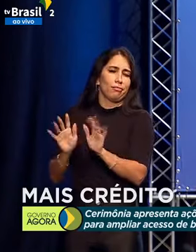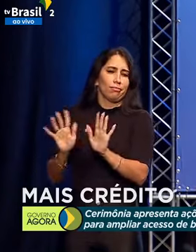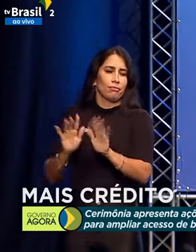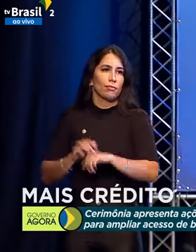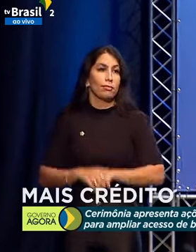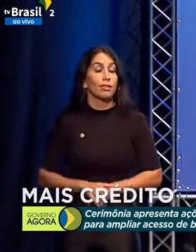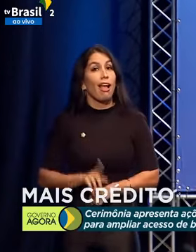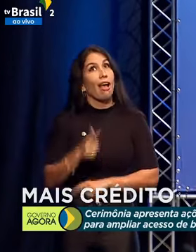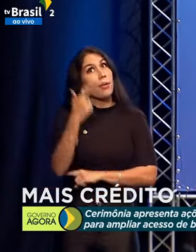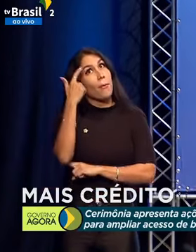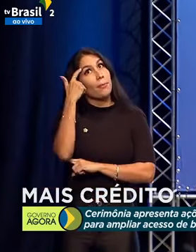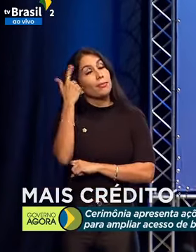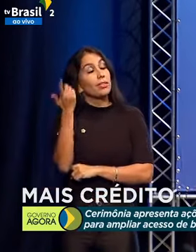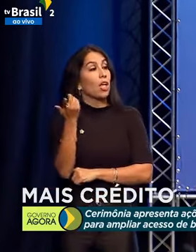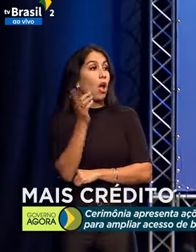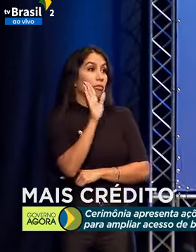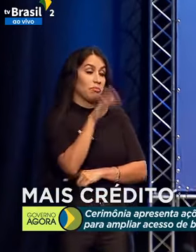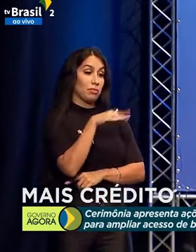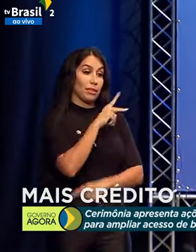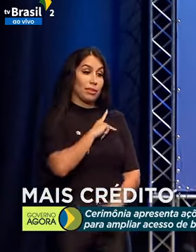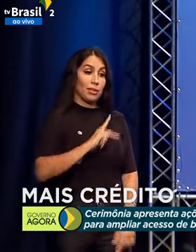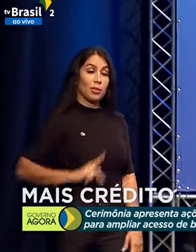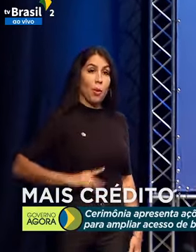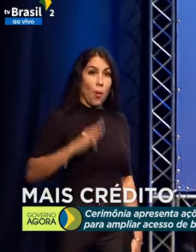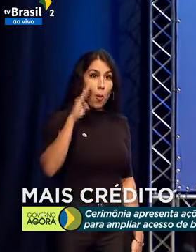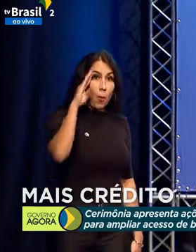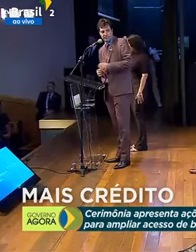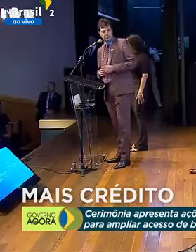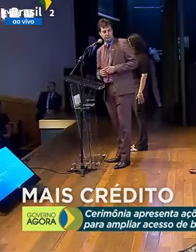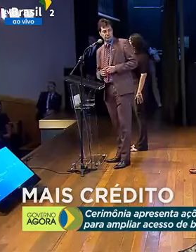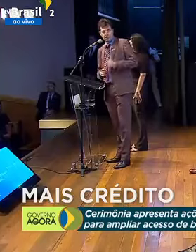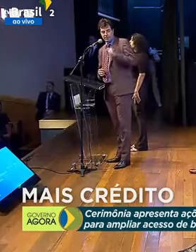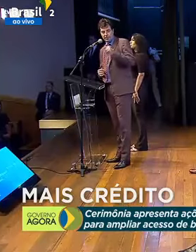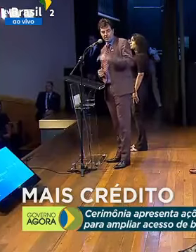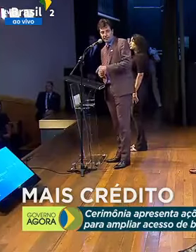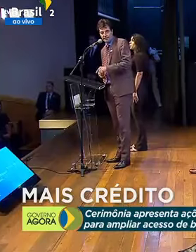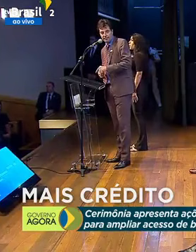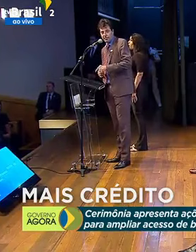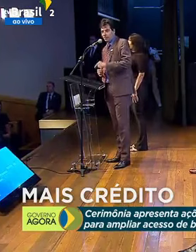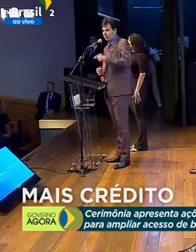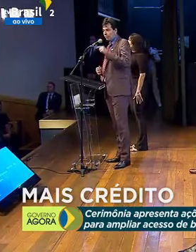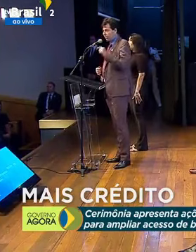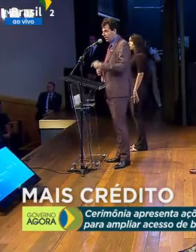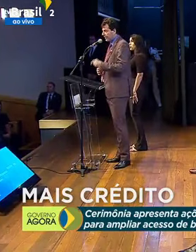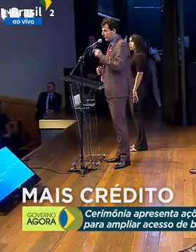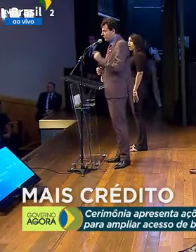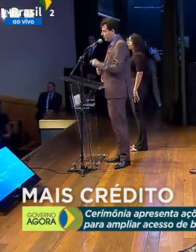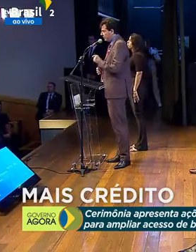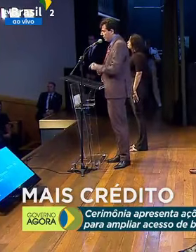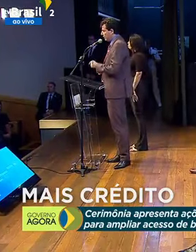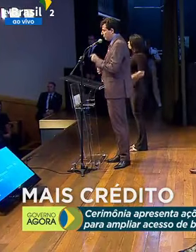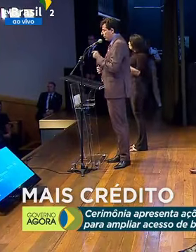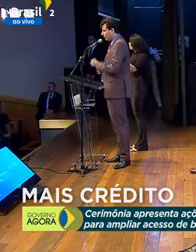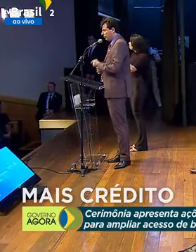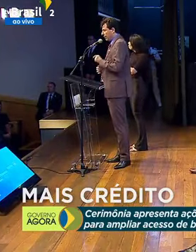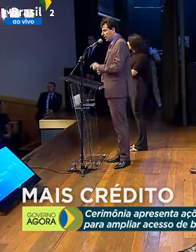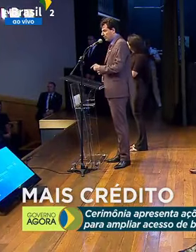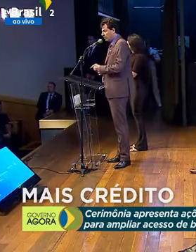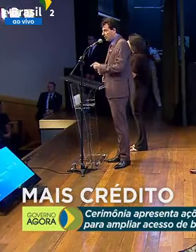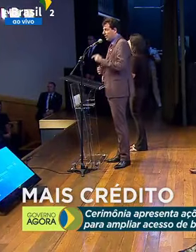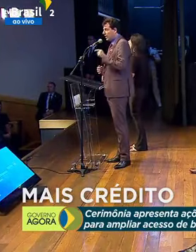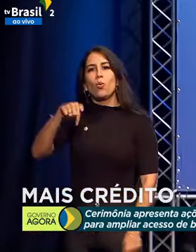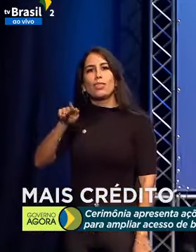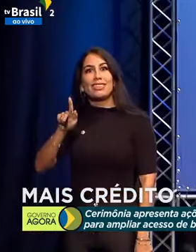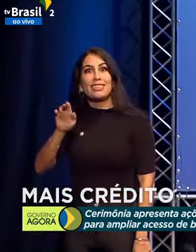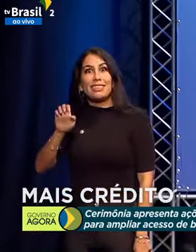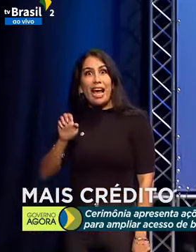Eu sei de uma coisa, presidente e ministro Paulo Guedes, nós fizemos, da maneira certa. O saque aniversário de